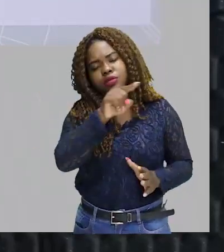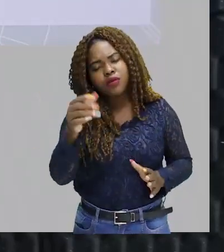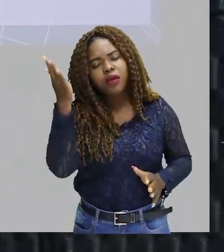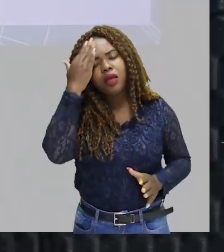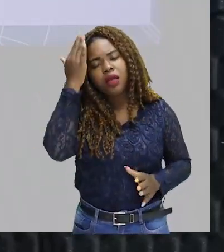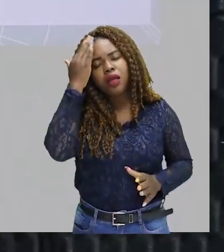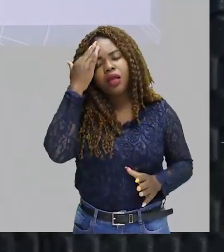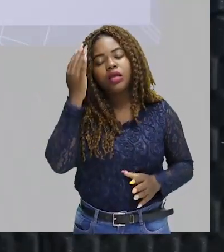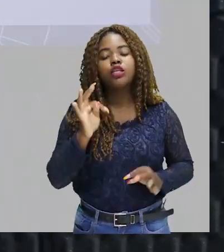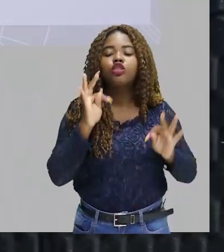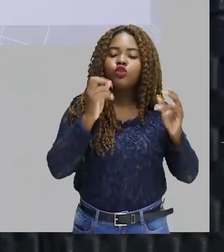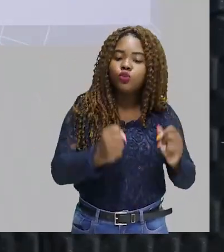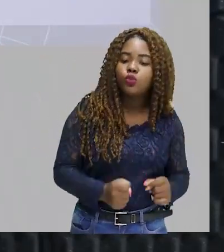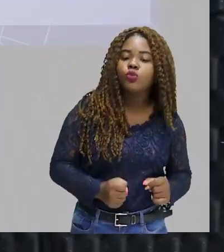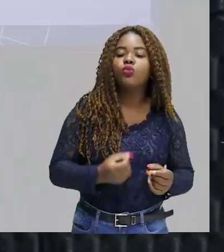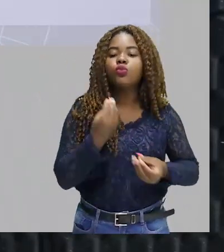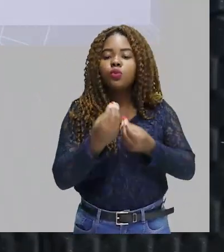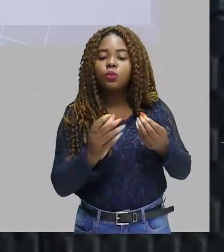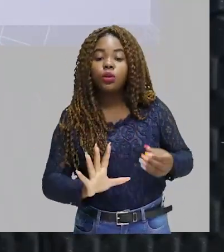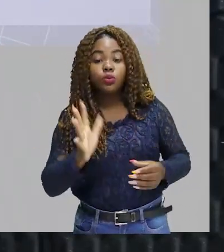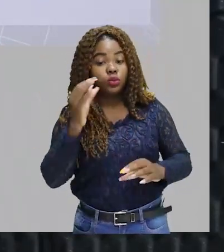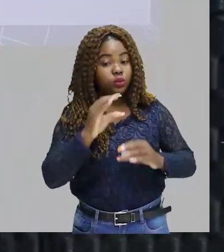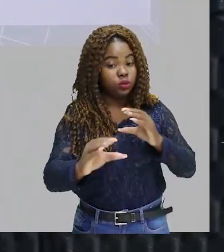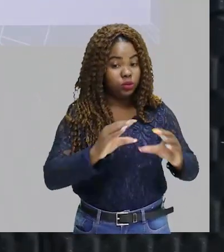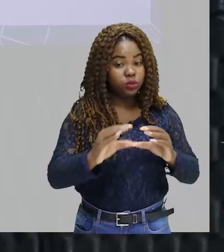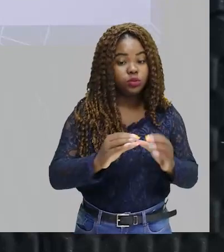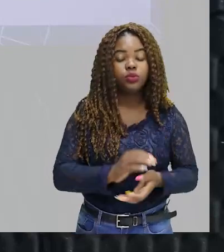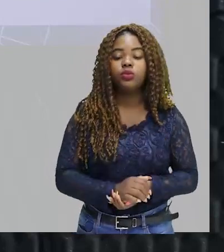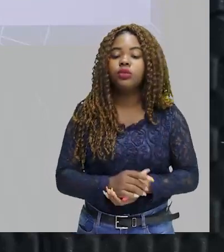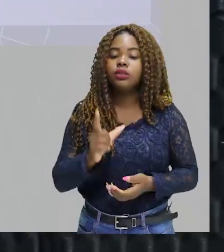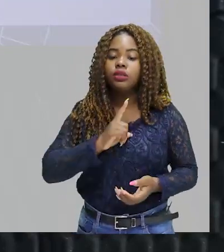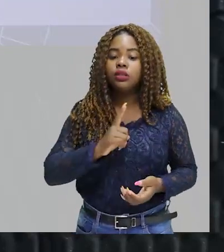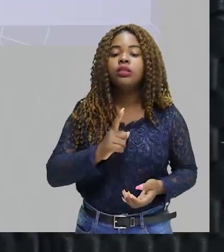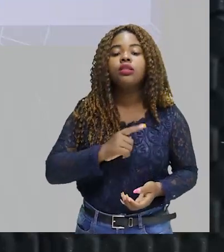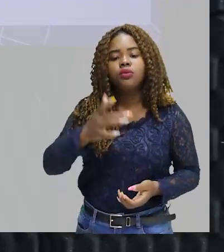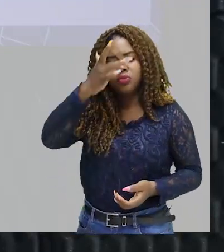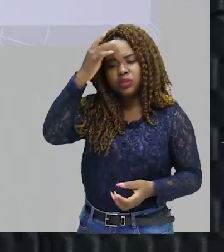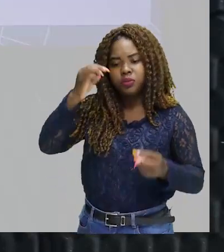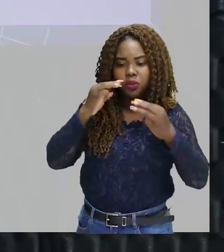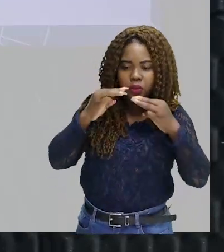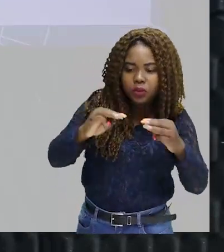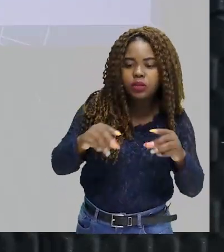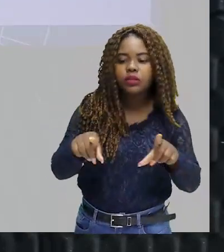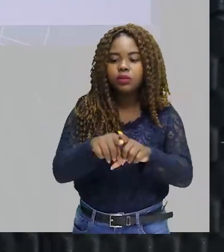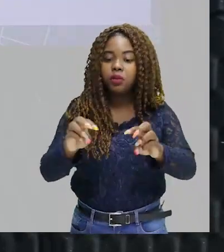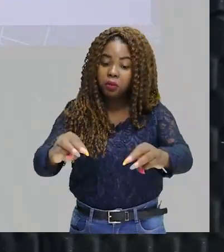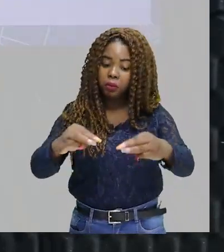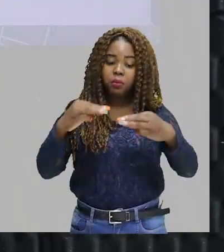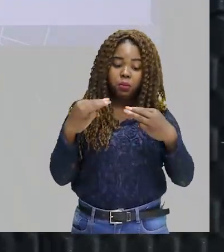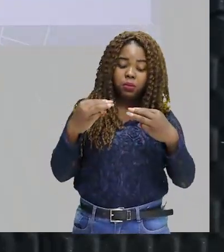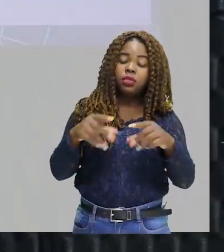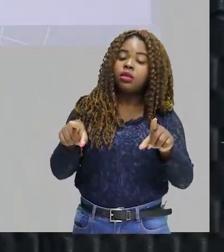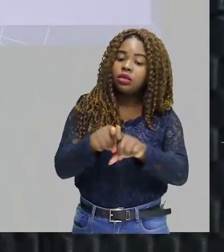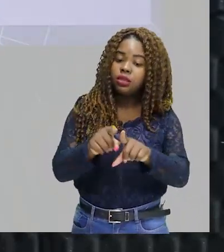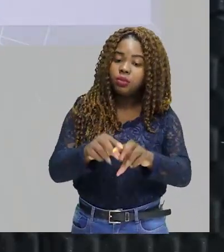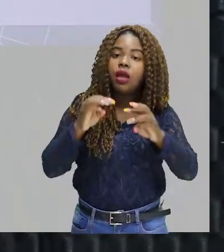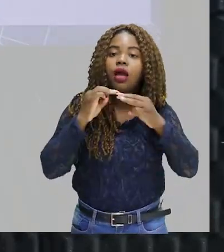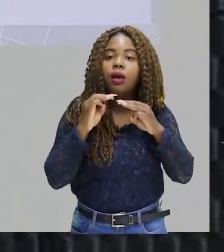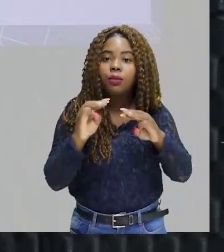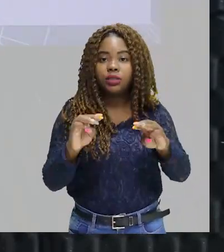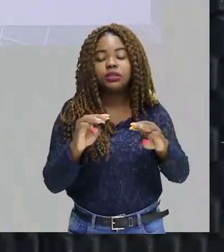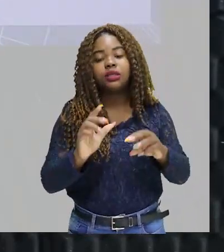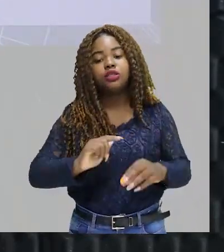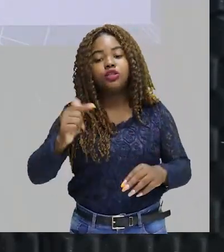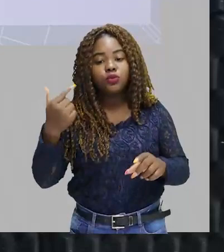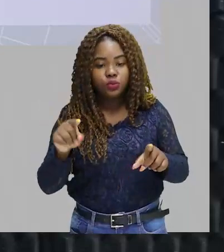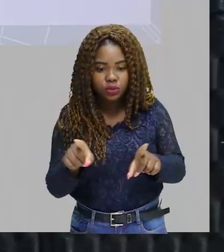entendam todo o funcionamento da comunicação. Nós temos o emissor, o receptor, a mensagem e vamos ver agora os